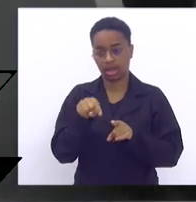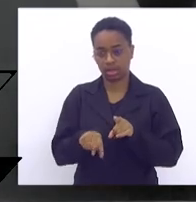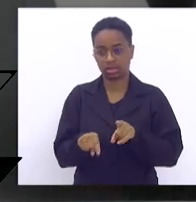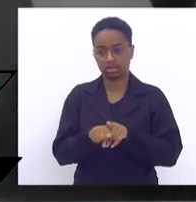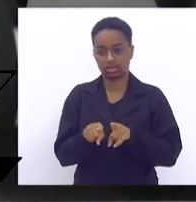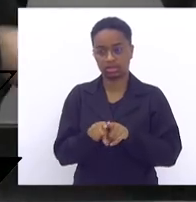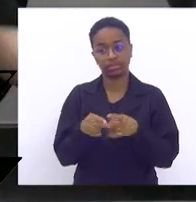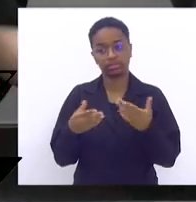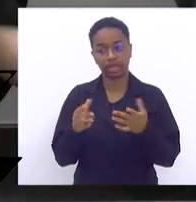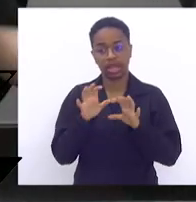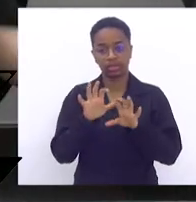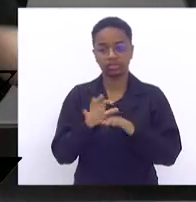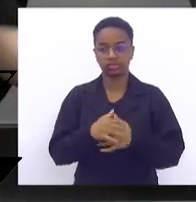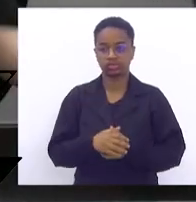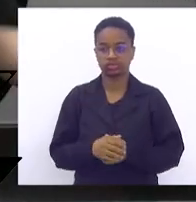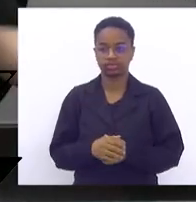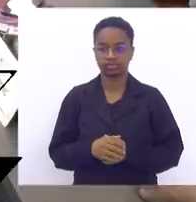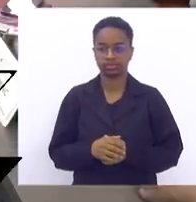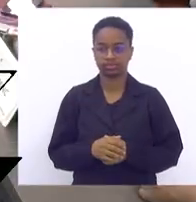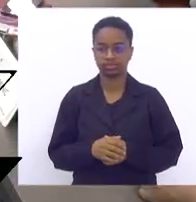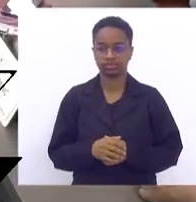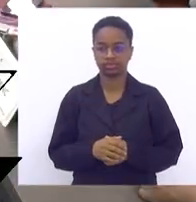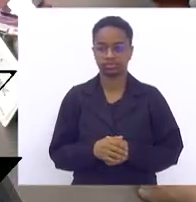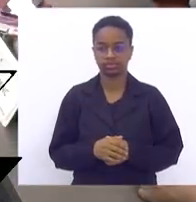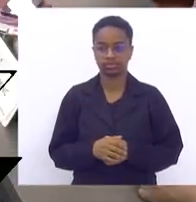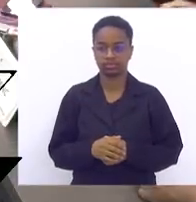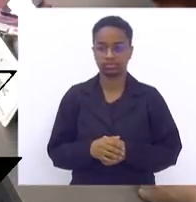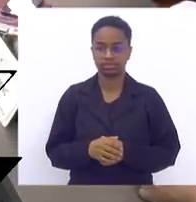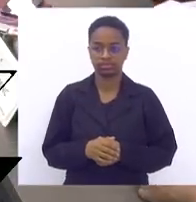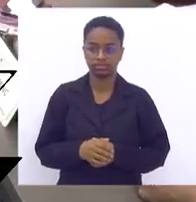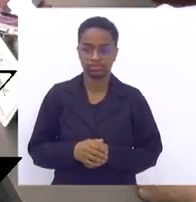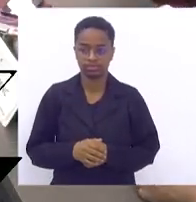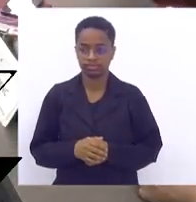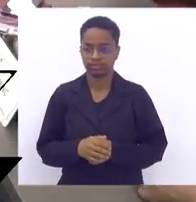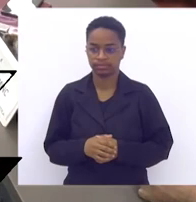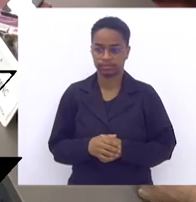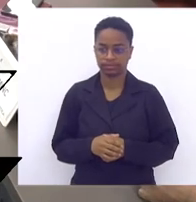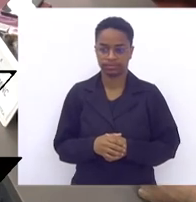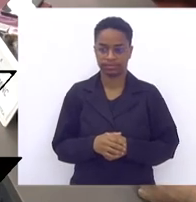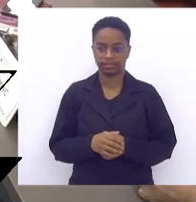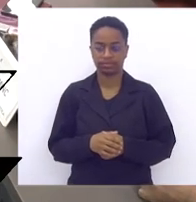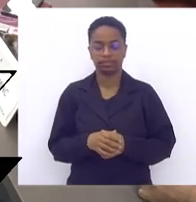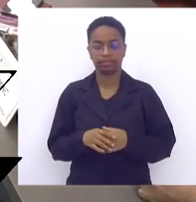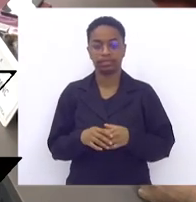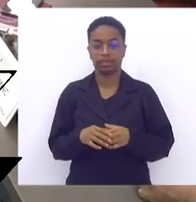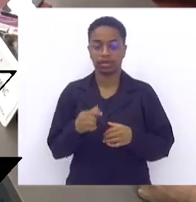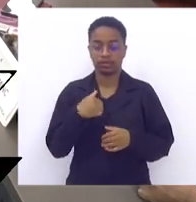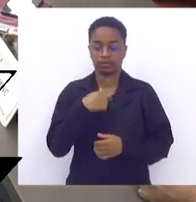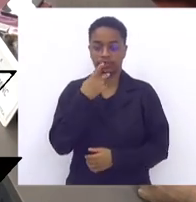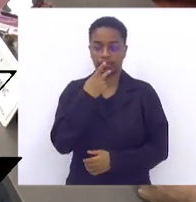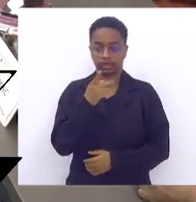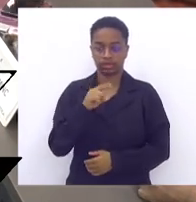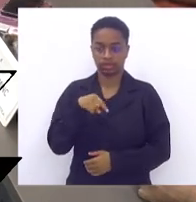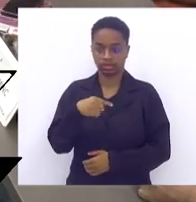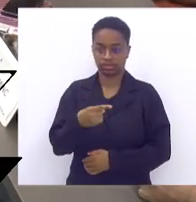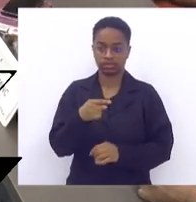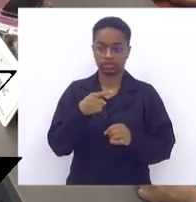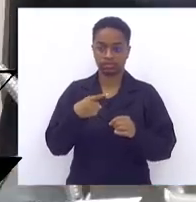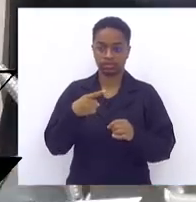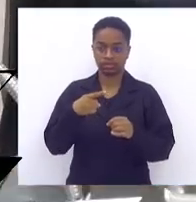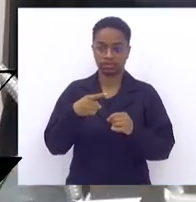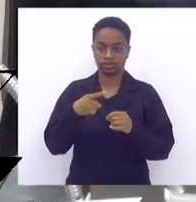Era essa a questão que eu queria... Sobre essa questão, até para você depois poder ingressar na minha fala. Havia